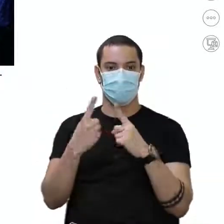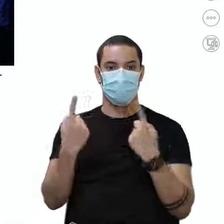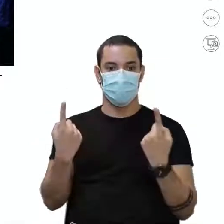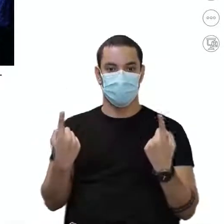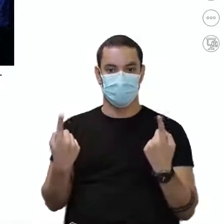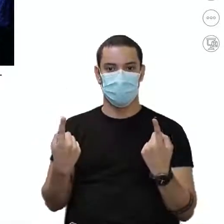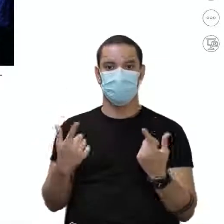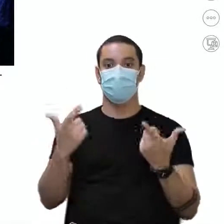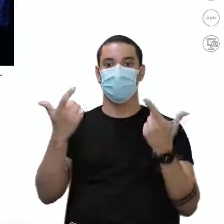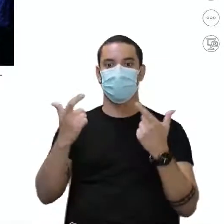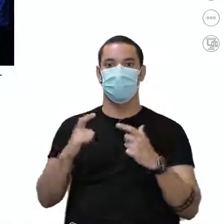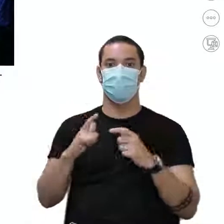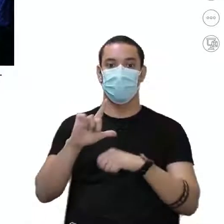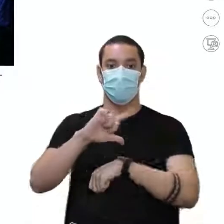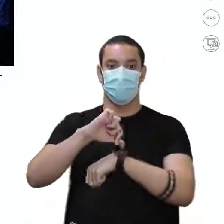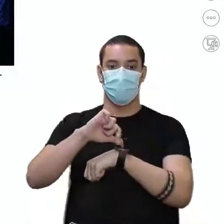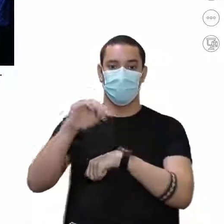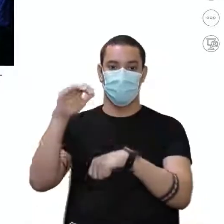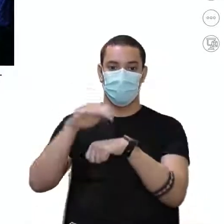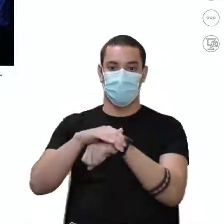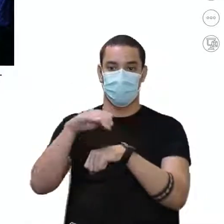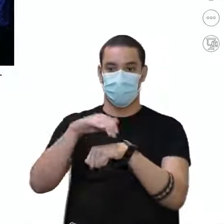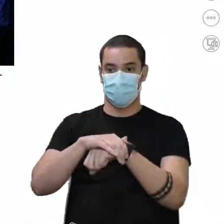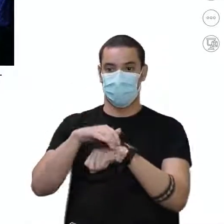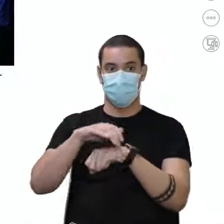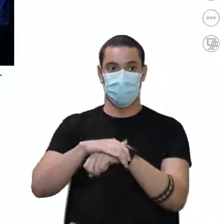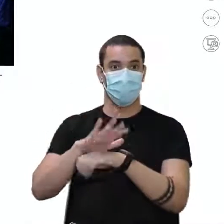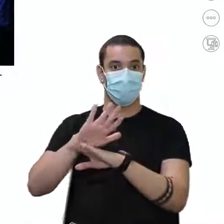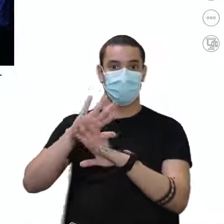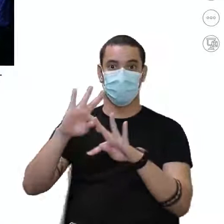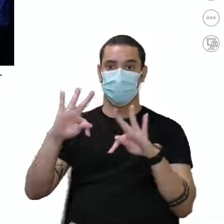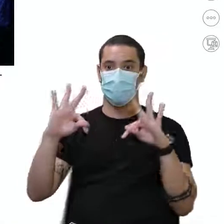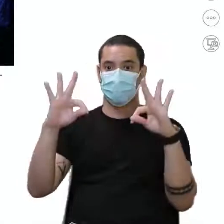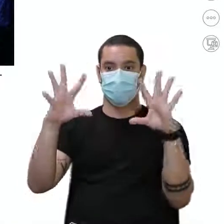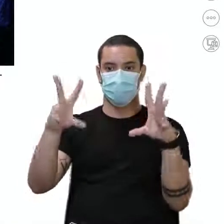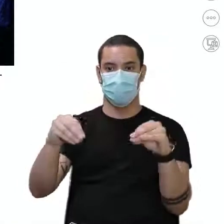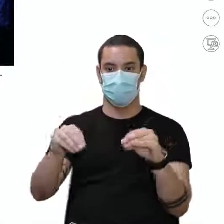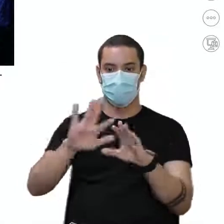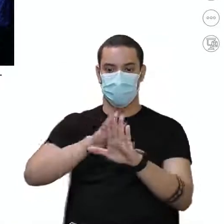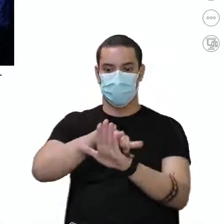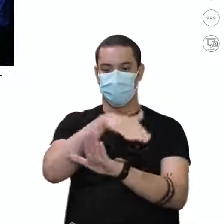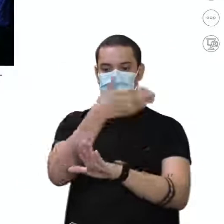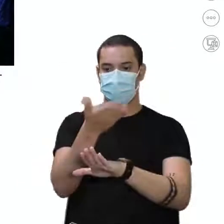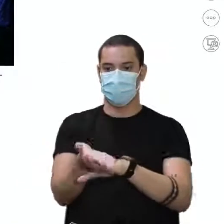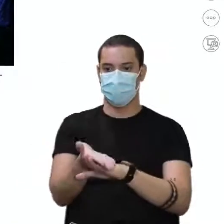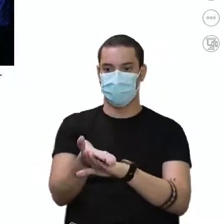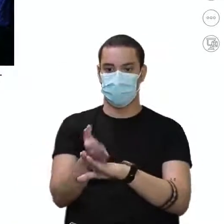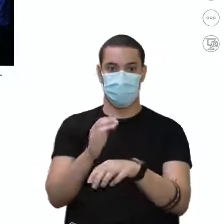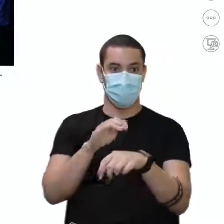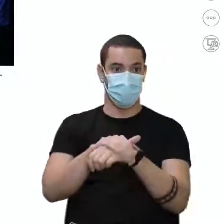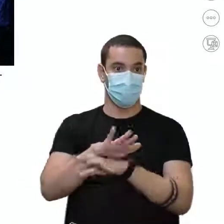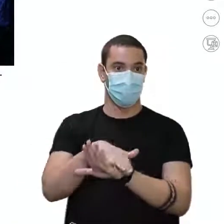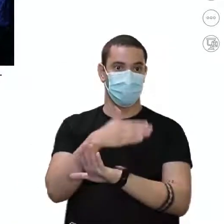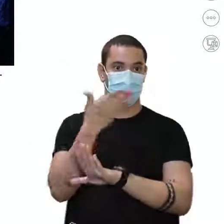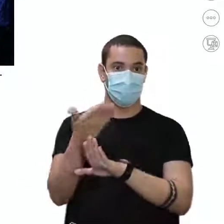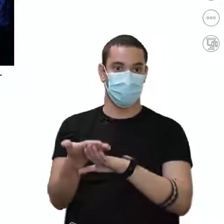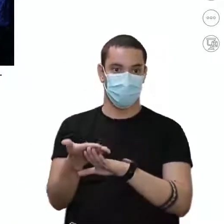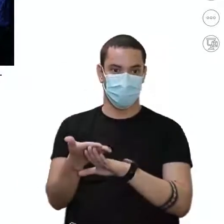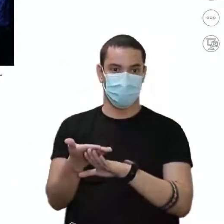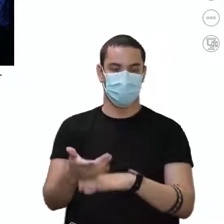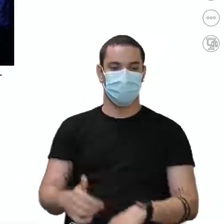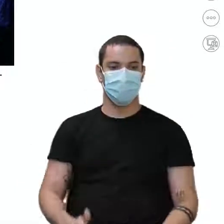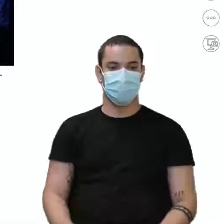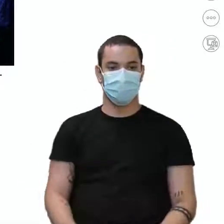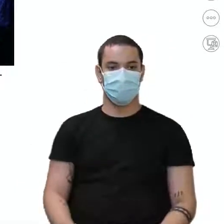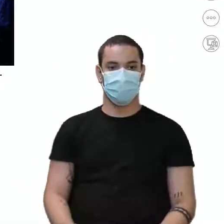atividade dele a noite toda. Então, um período de tempo é isso. All night